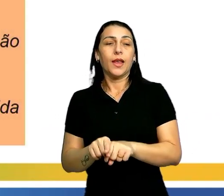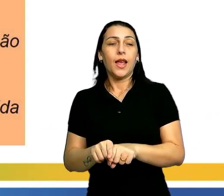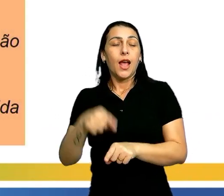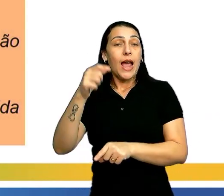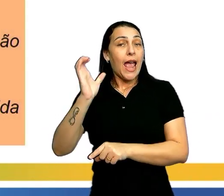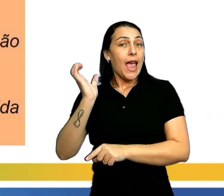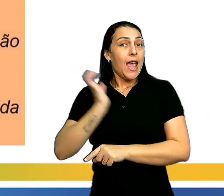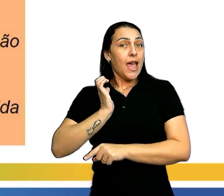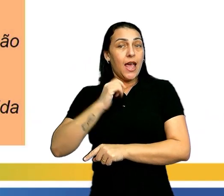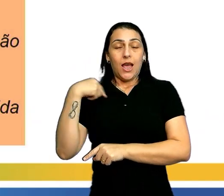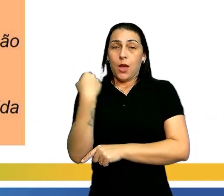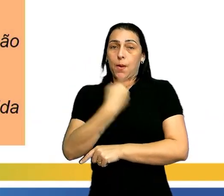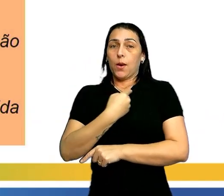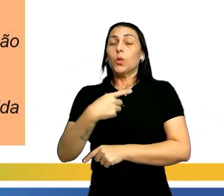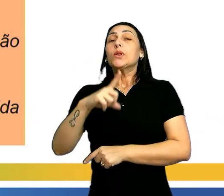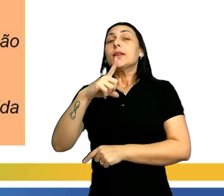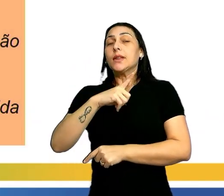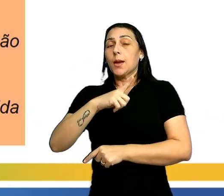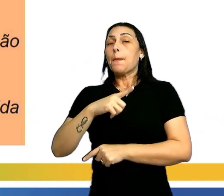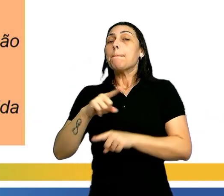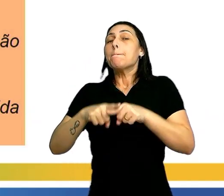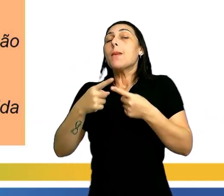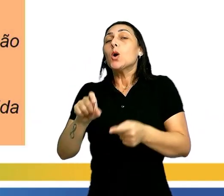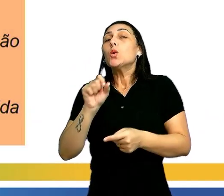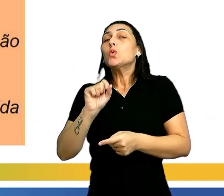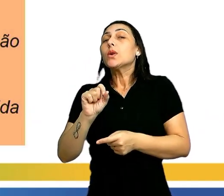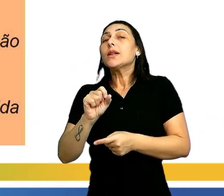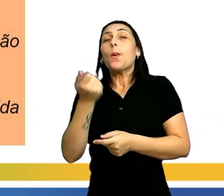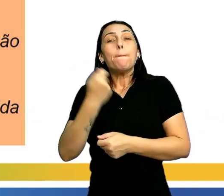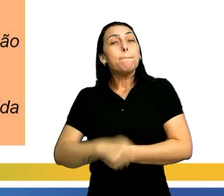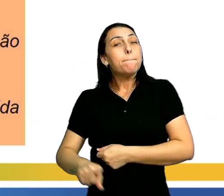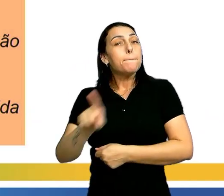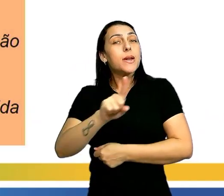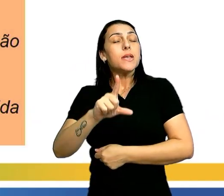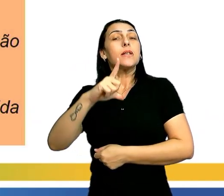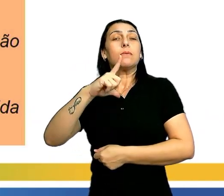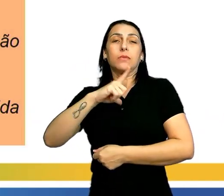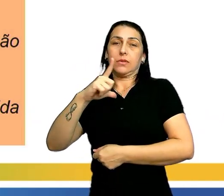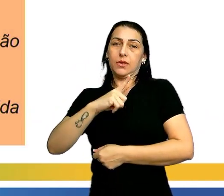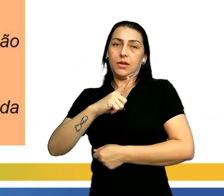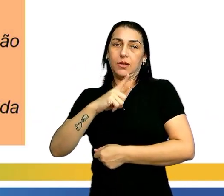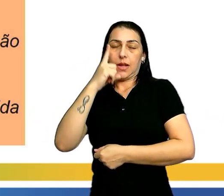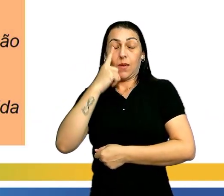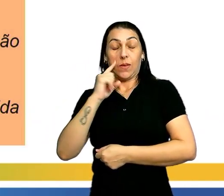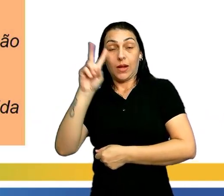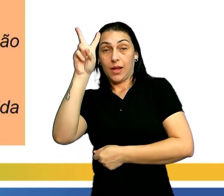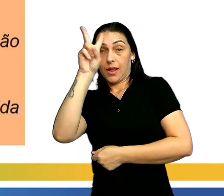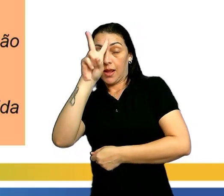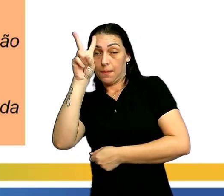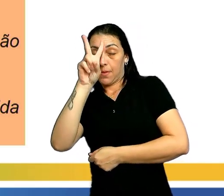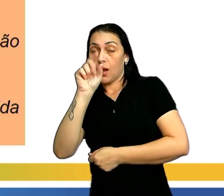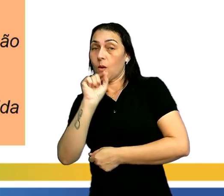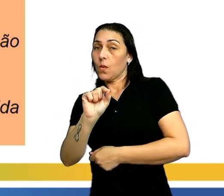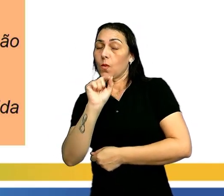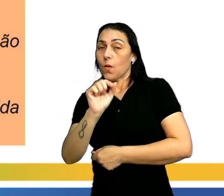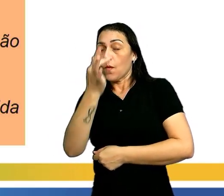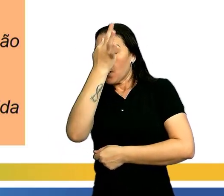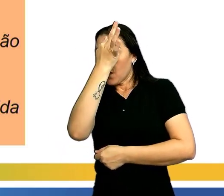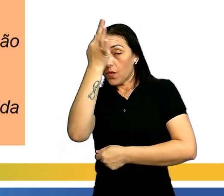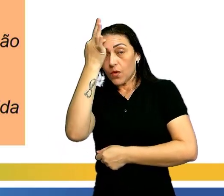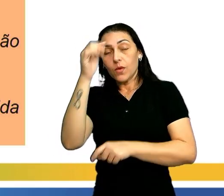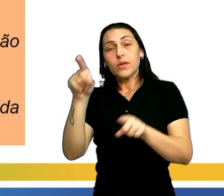somos ricos pelo que temos, e sim pelo que não precisamos ter. Isso aqui faz lembrar, de certo modo, um